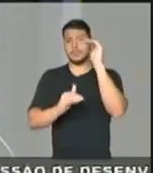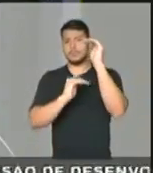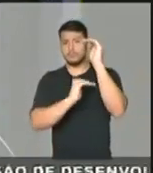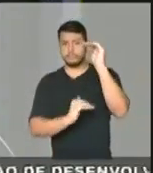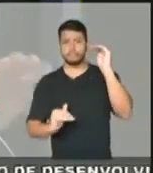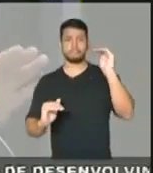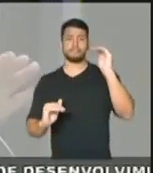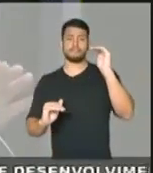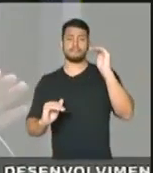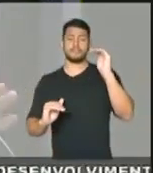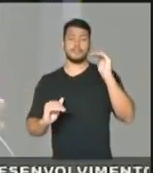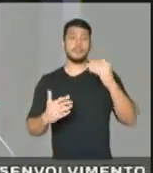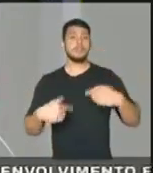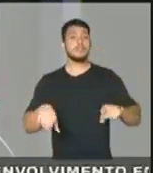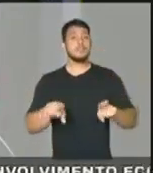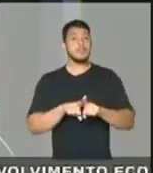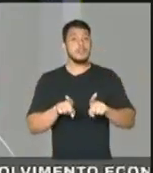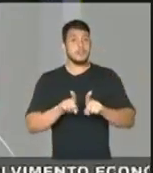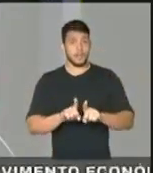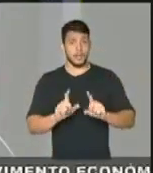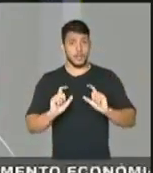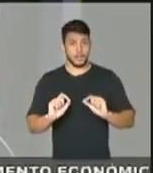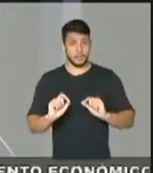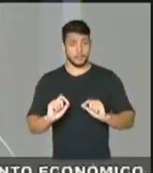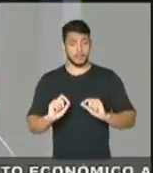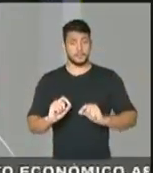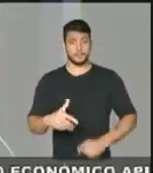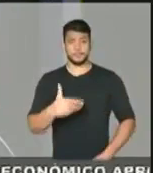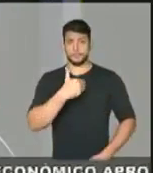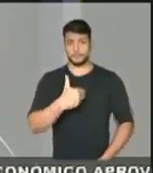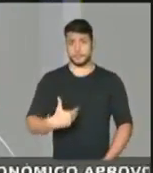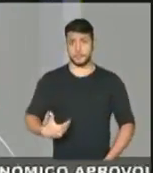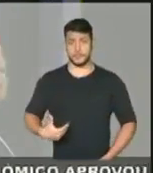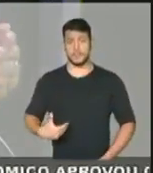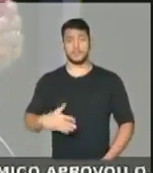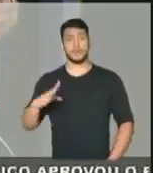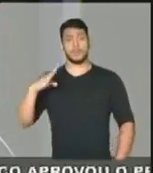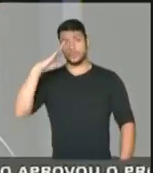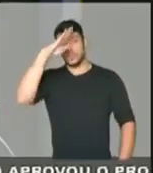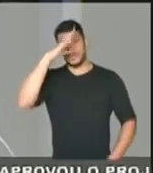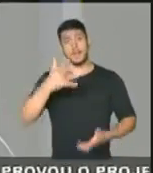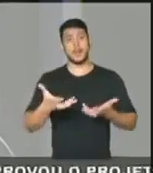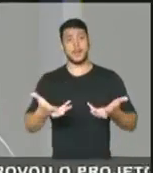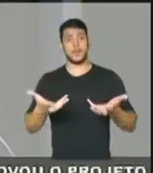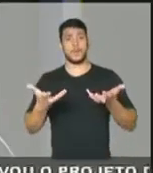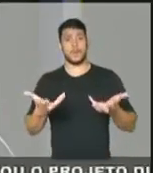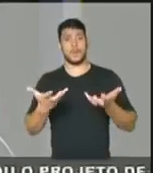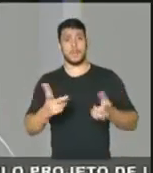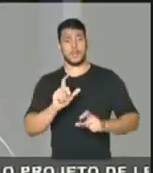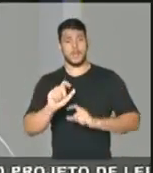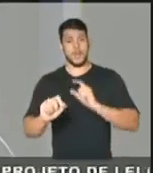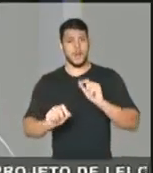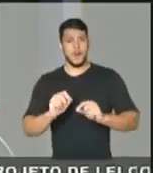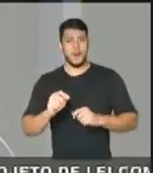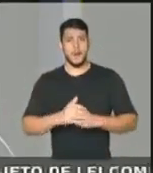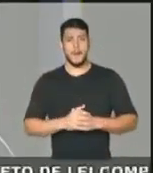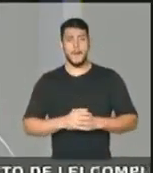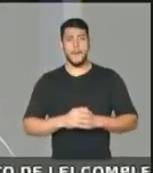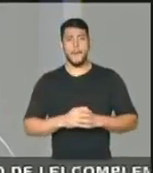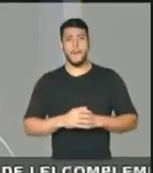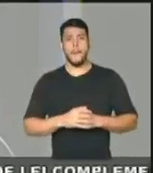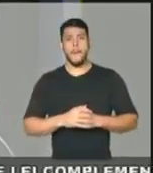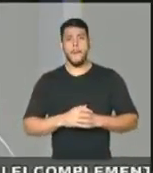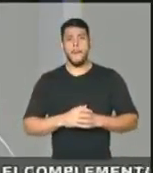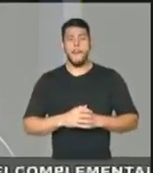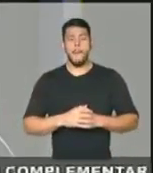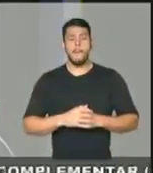têm. Não bastasse isso, o governo Bolsonaro propõe que se considere nos recursos